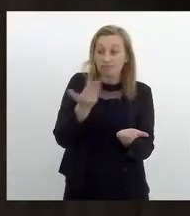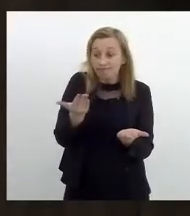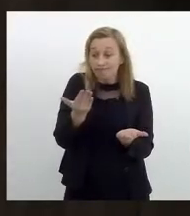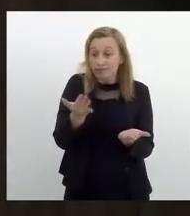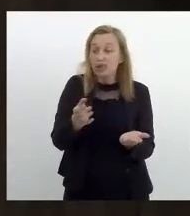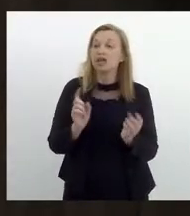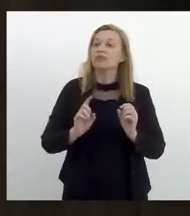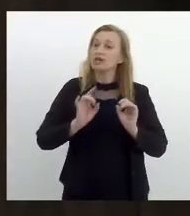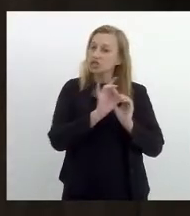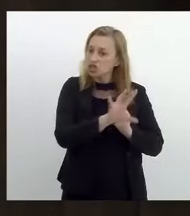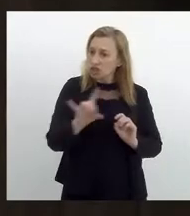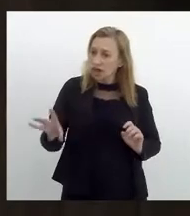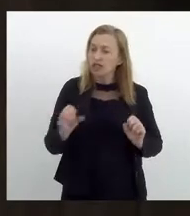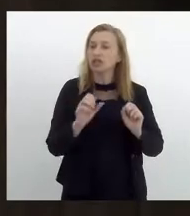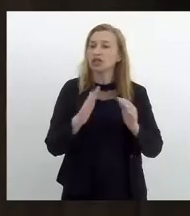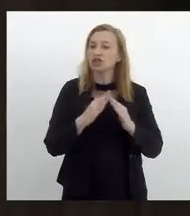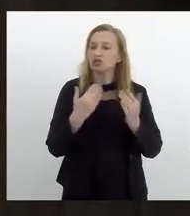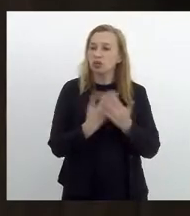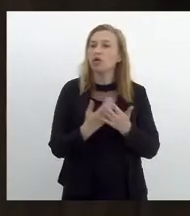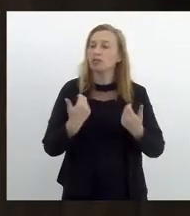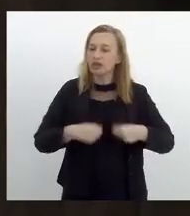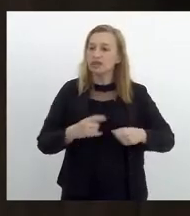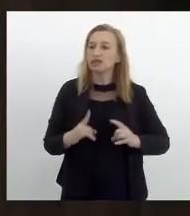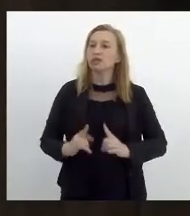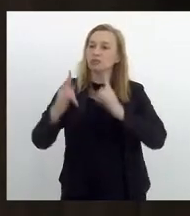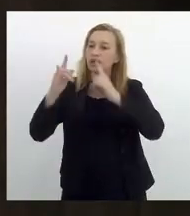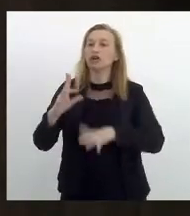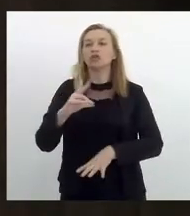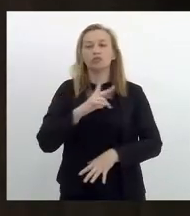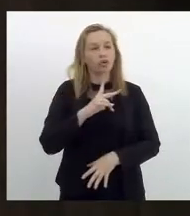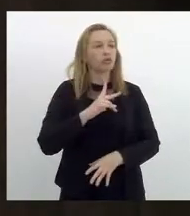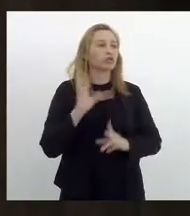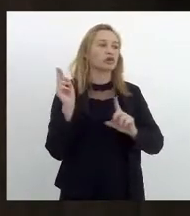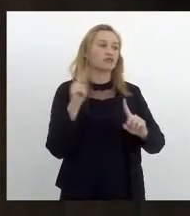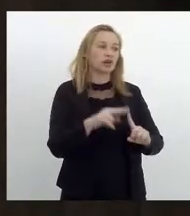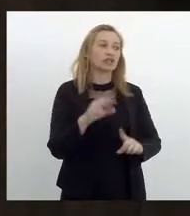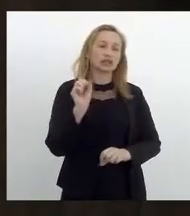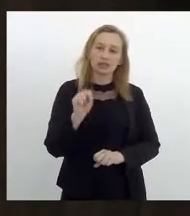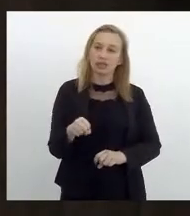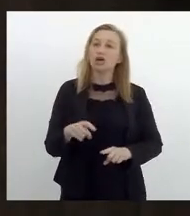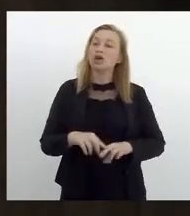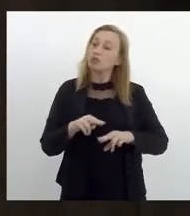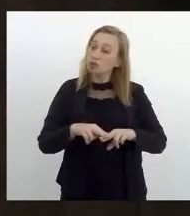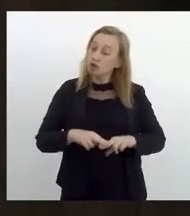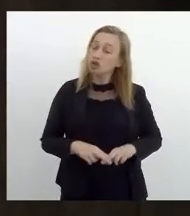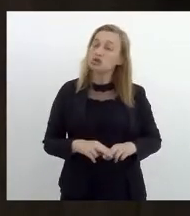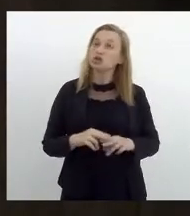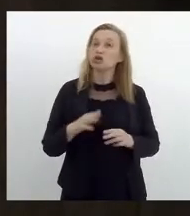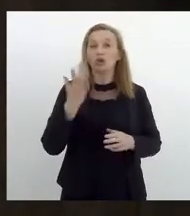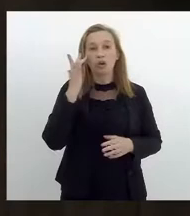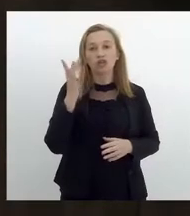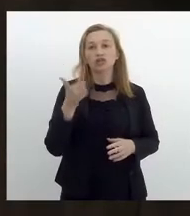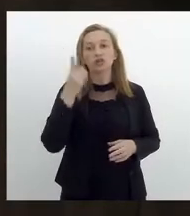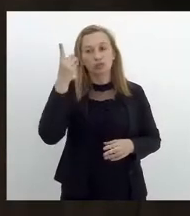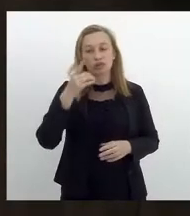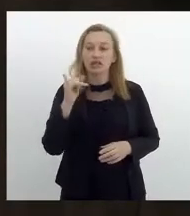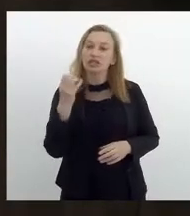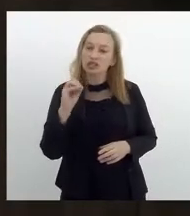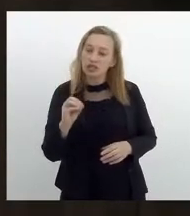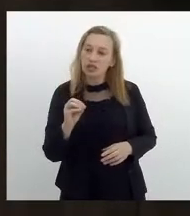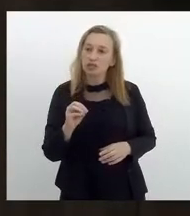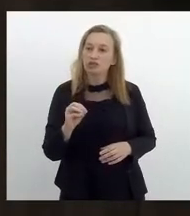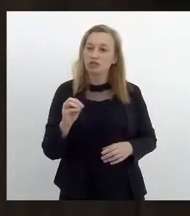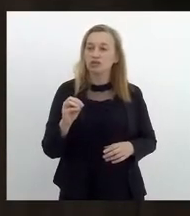cada escola tenha sua sede, o seu prédio escolar de referência. Por isso que eu acho que o projeto do deputado Sérgio Fernandes é um projeto